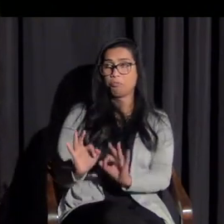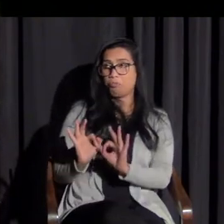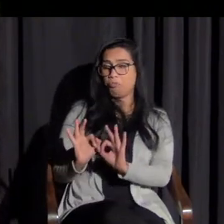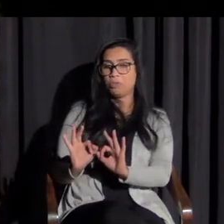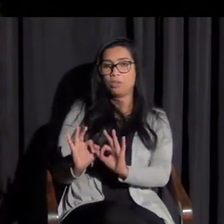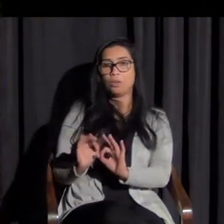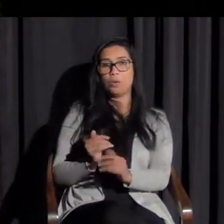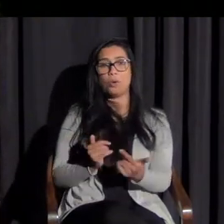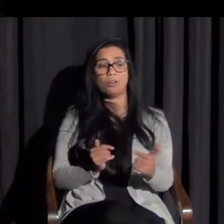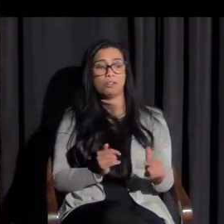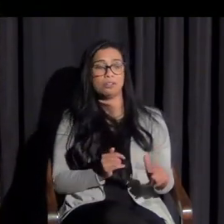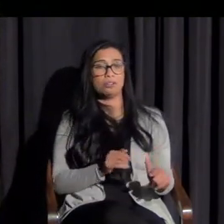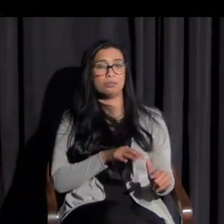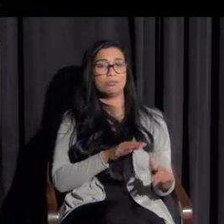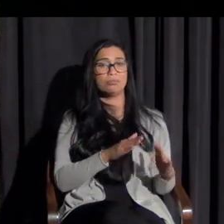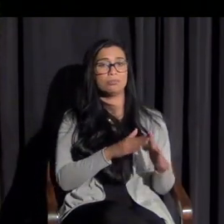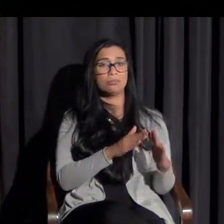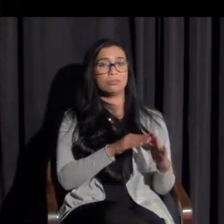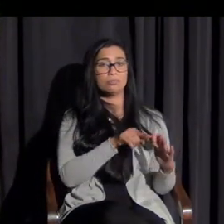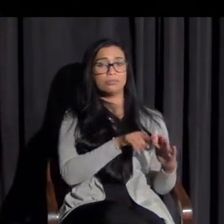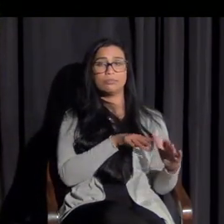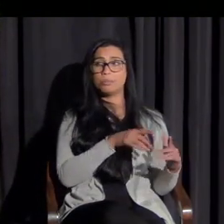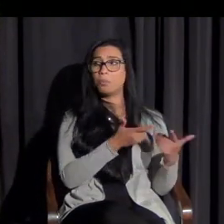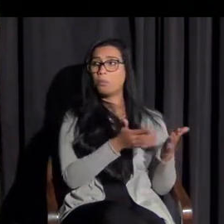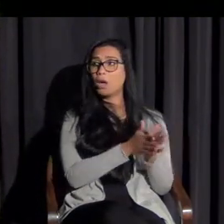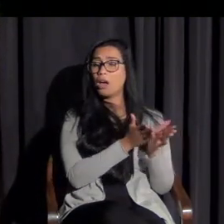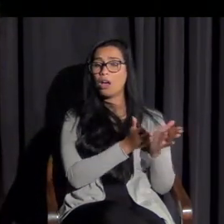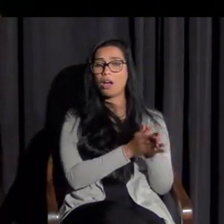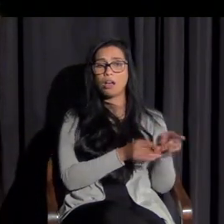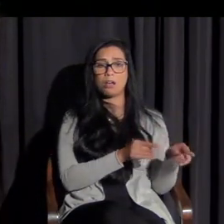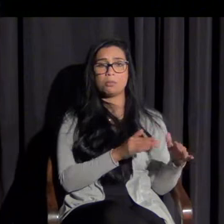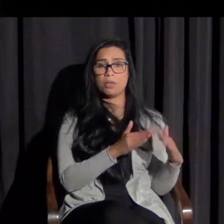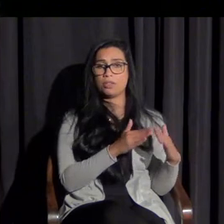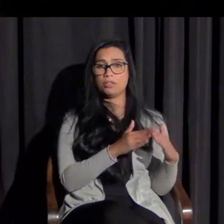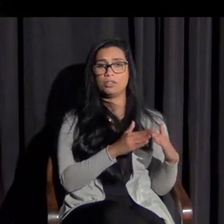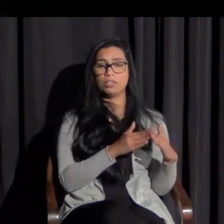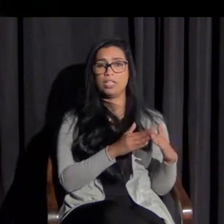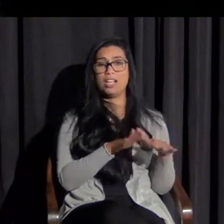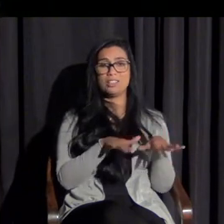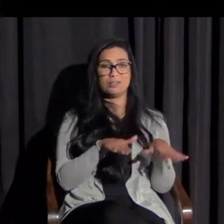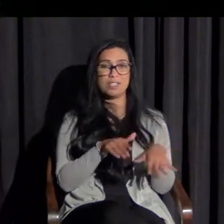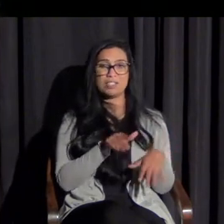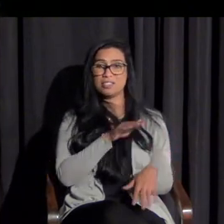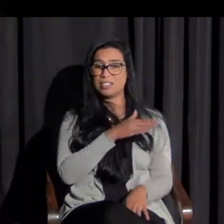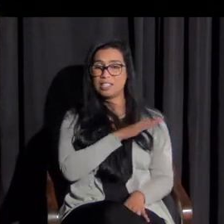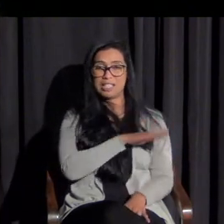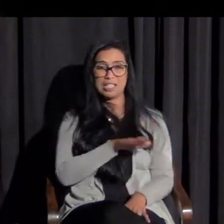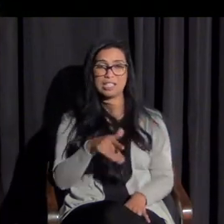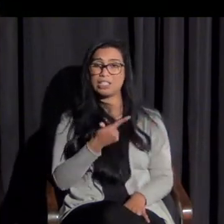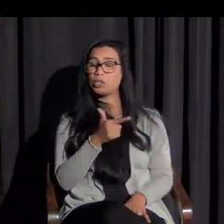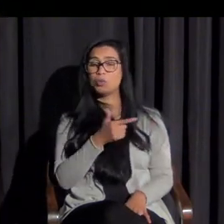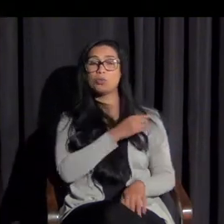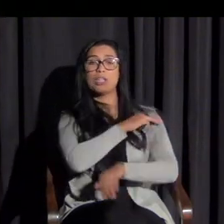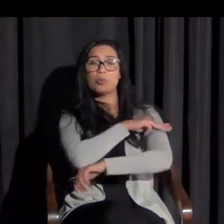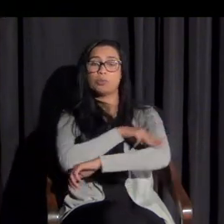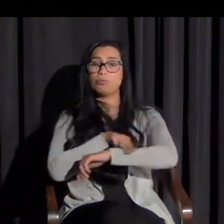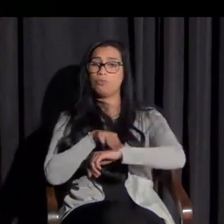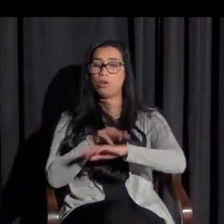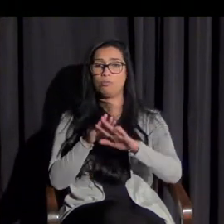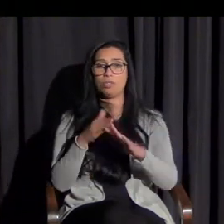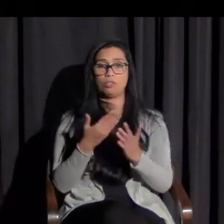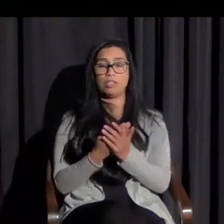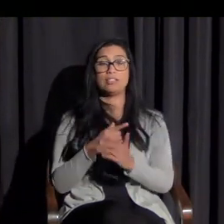Nós temos crianças que não têm uniforme da escola, e todos têm um olhar diferente por causa daquilo. A gente tem